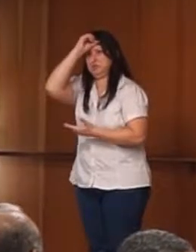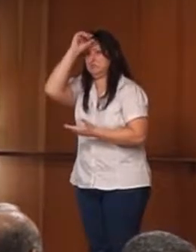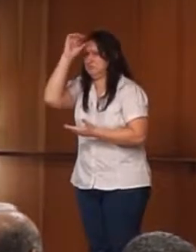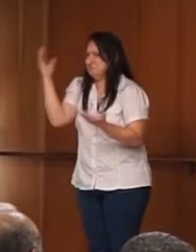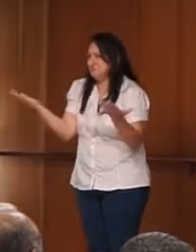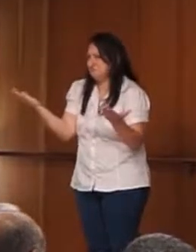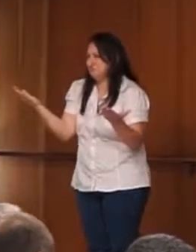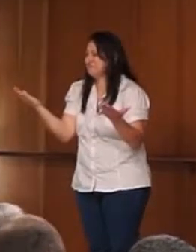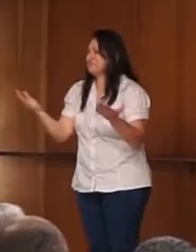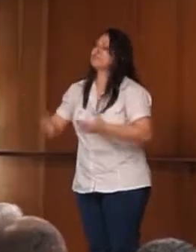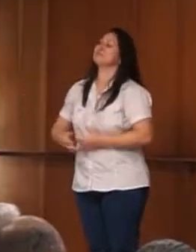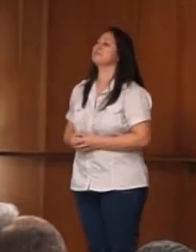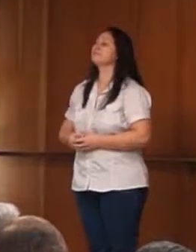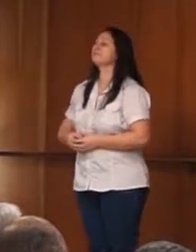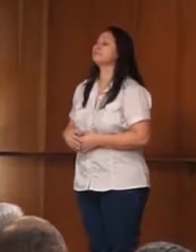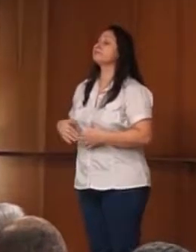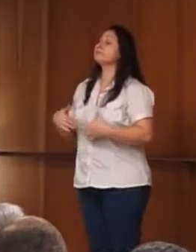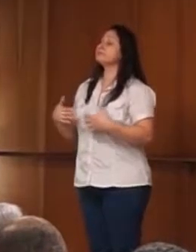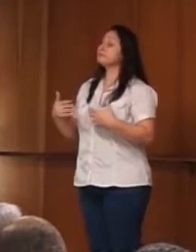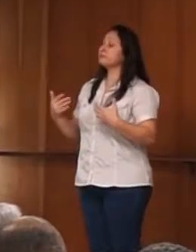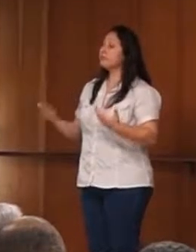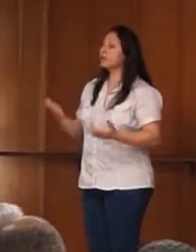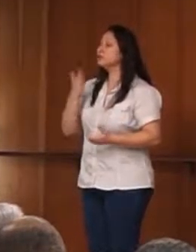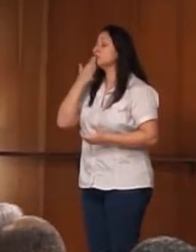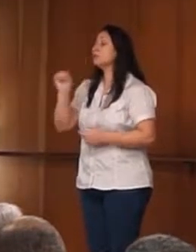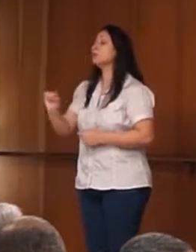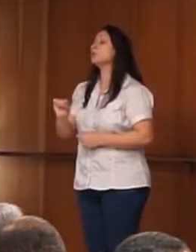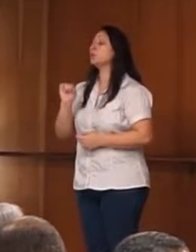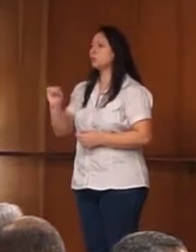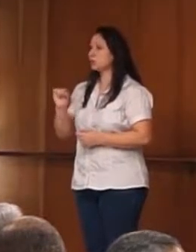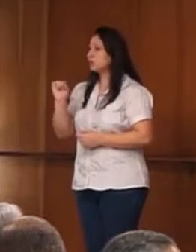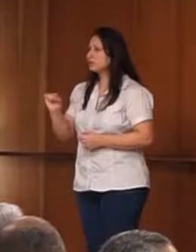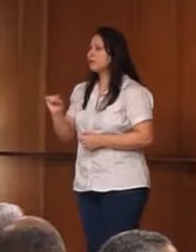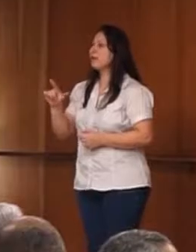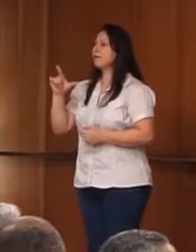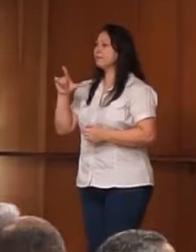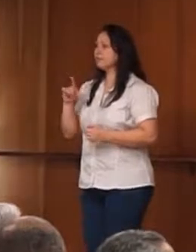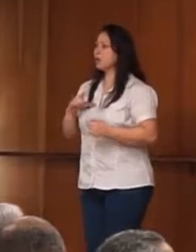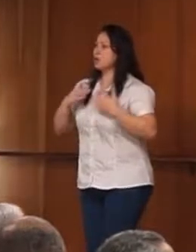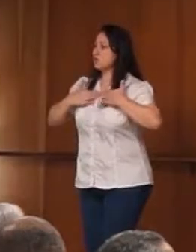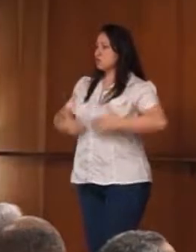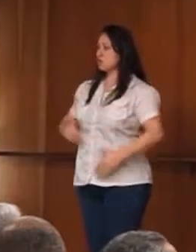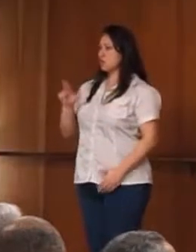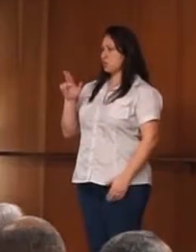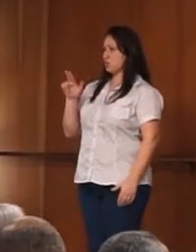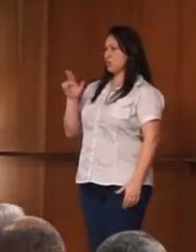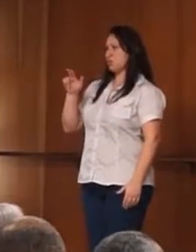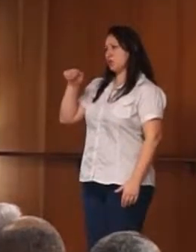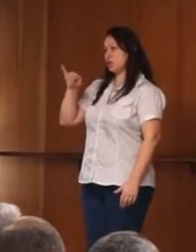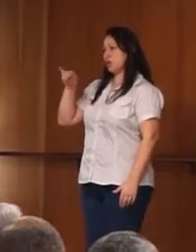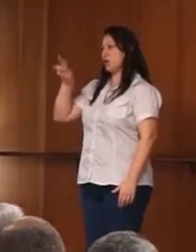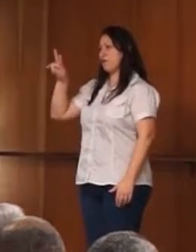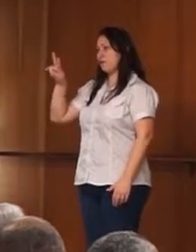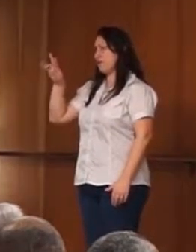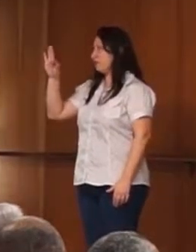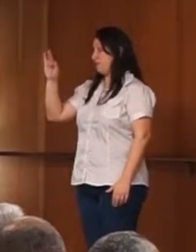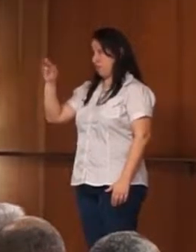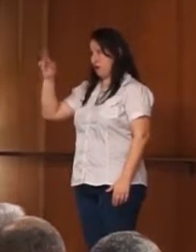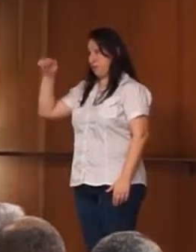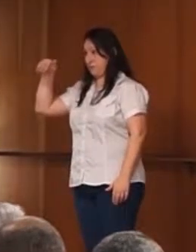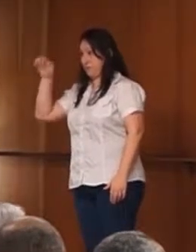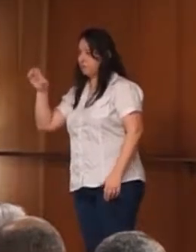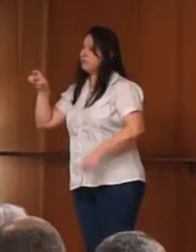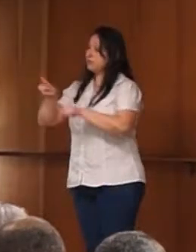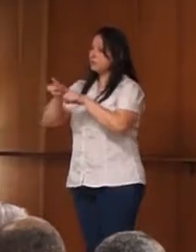sabem. E era daquele tipo de ter um uniforme, duas camisas, depois eram muitos irmãos, então a